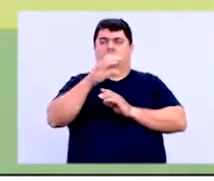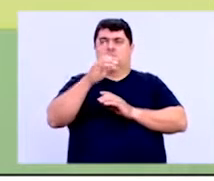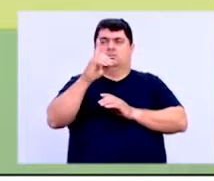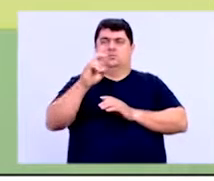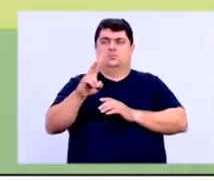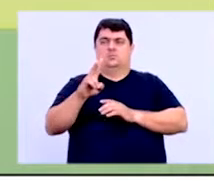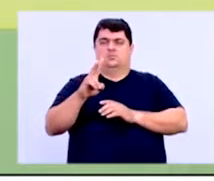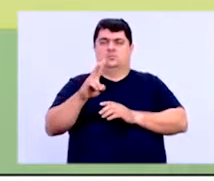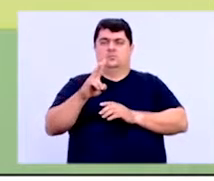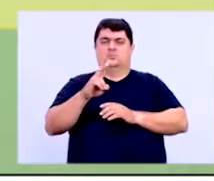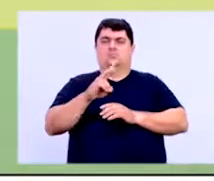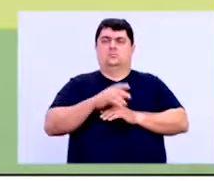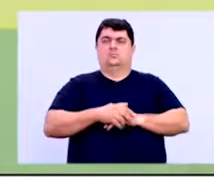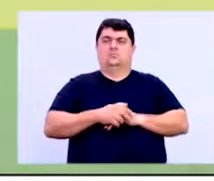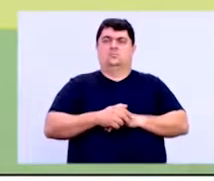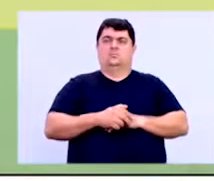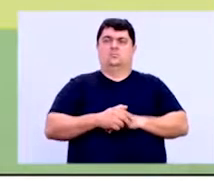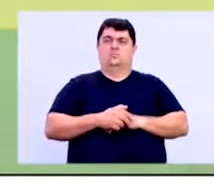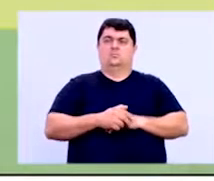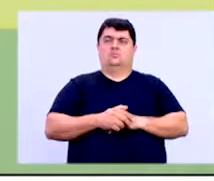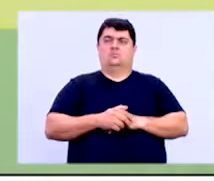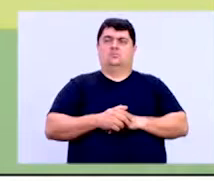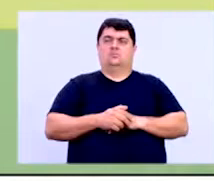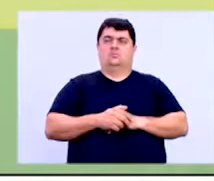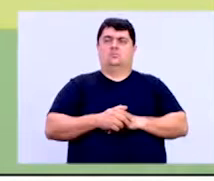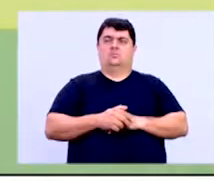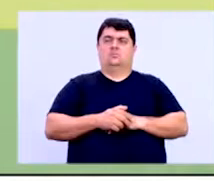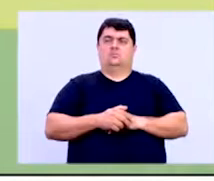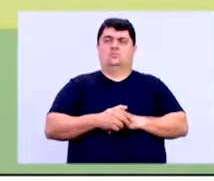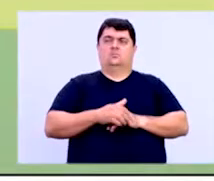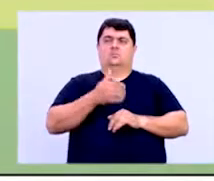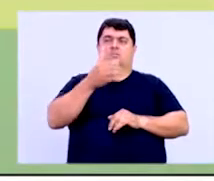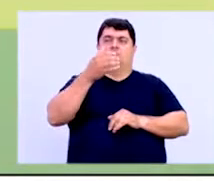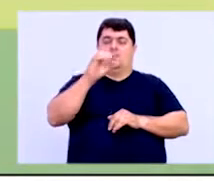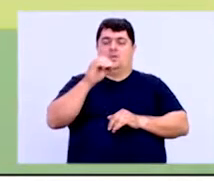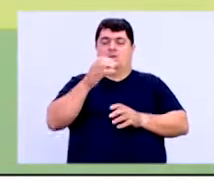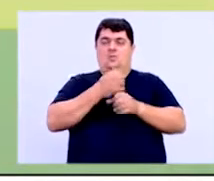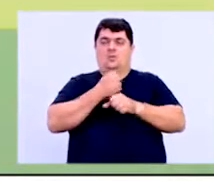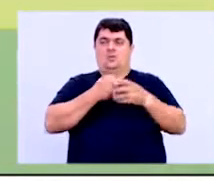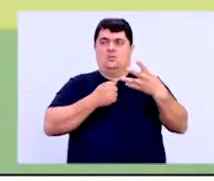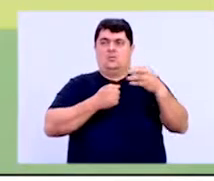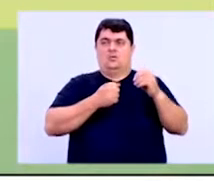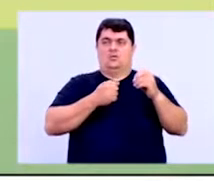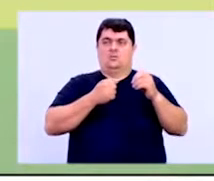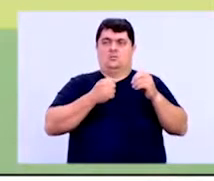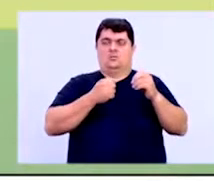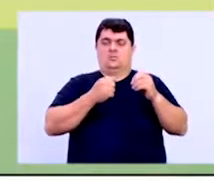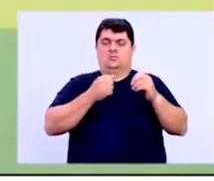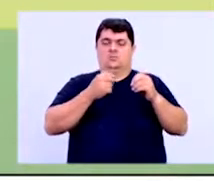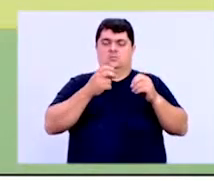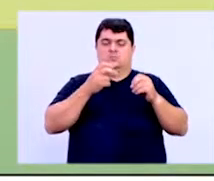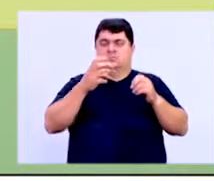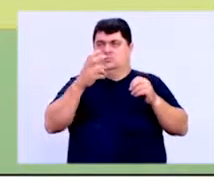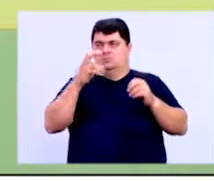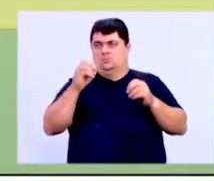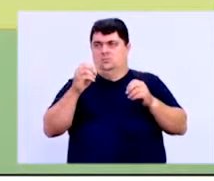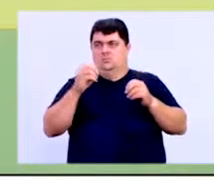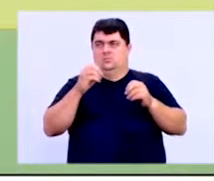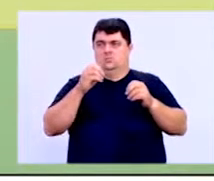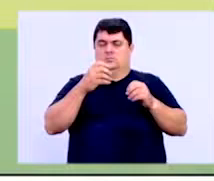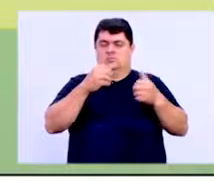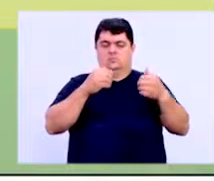variáveis. Cadê? Custos e despesas variáveis. 10 mais 40, 50. 100 menos